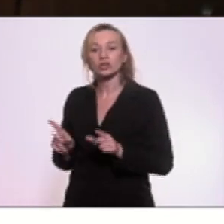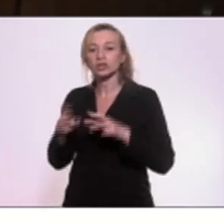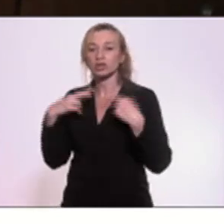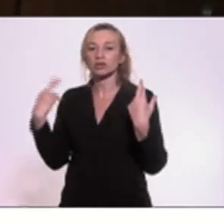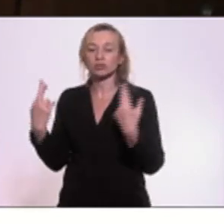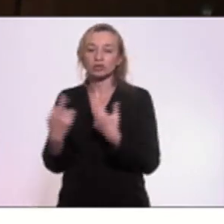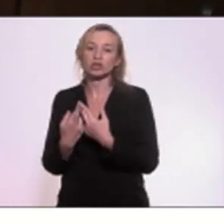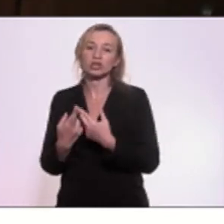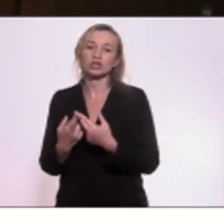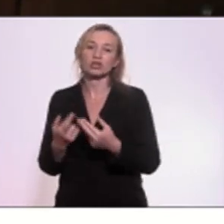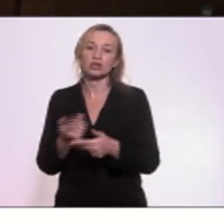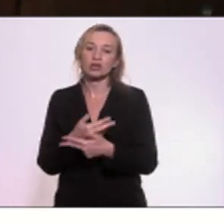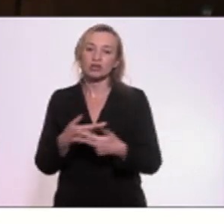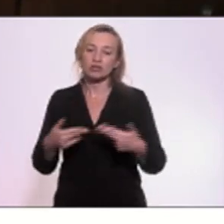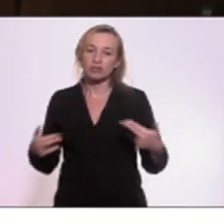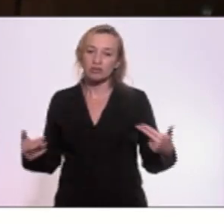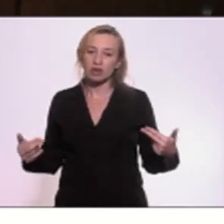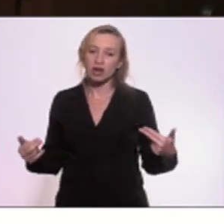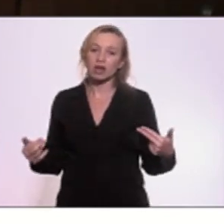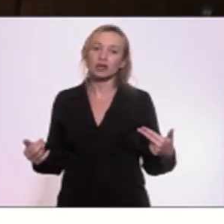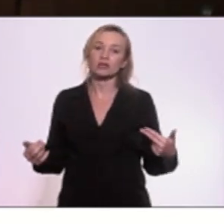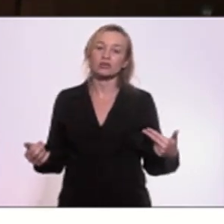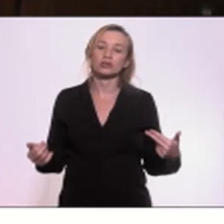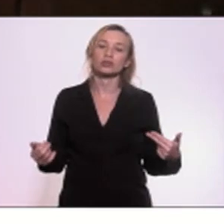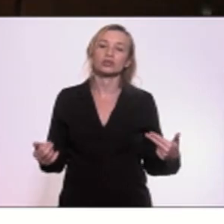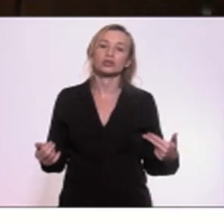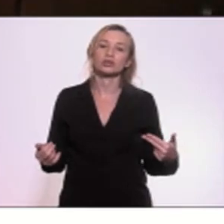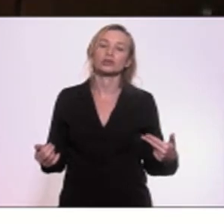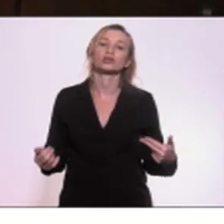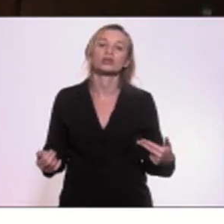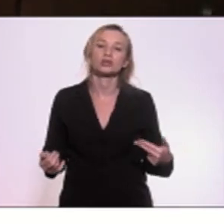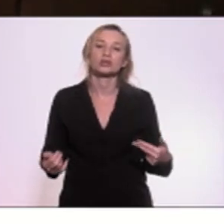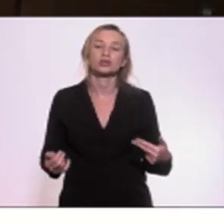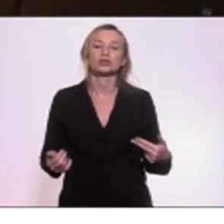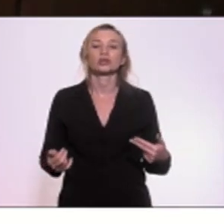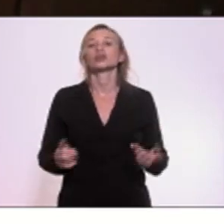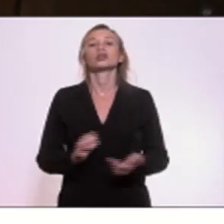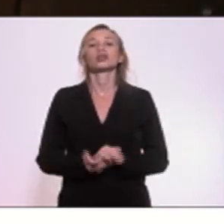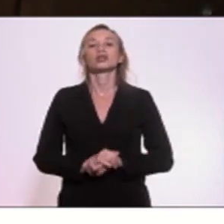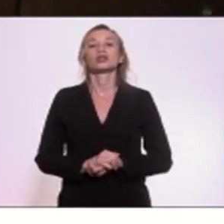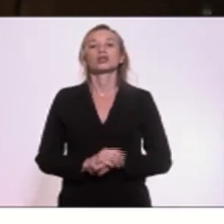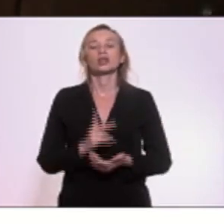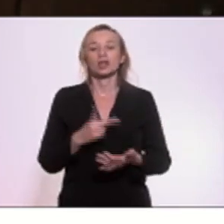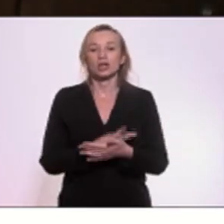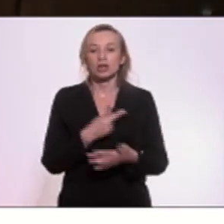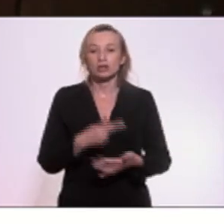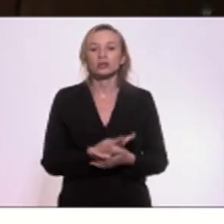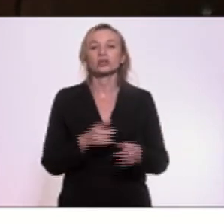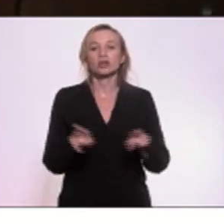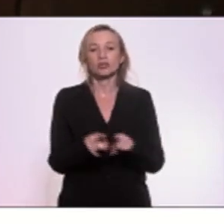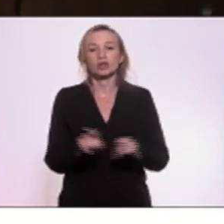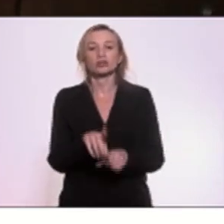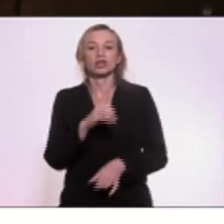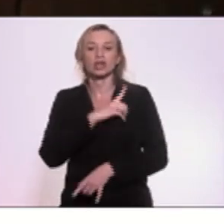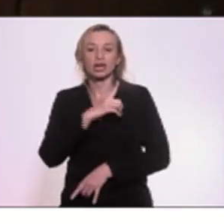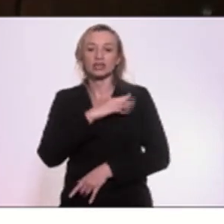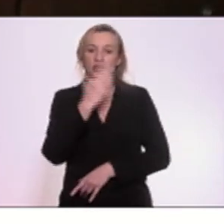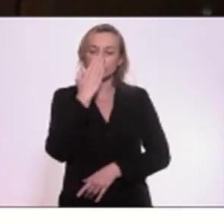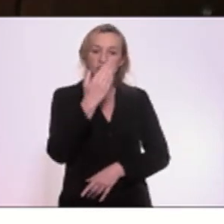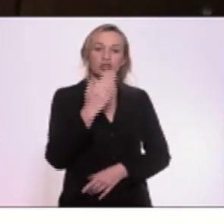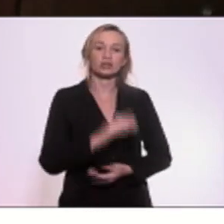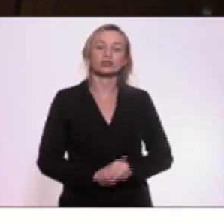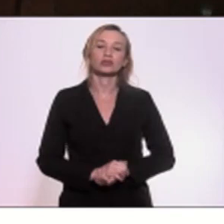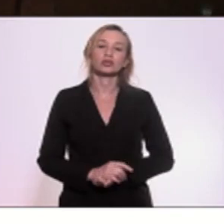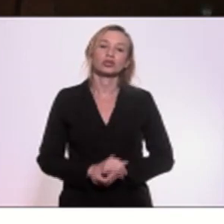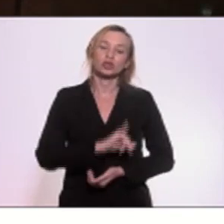diversas evidências, inclusive o depoimento do delegado que ficou à frente do caso, o senhor